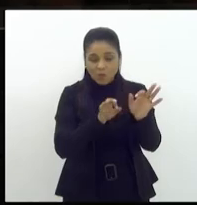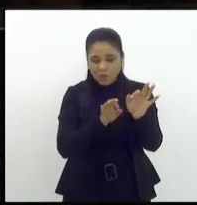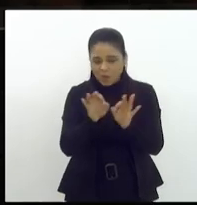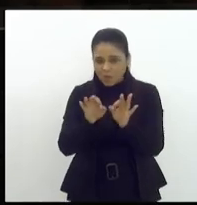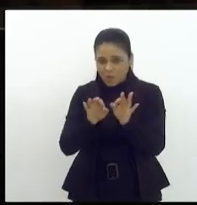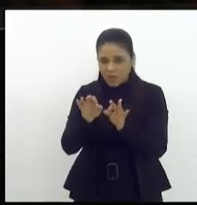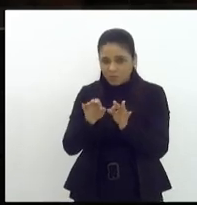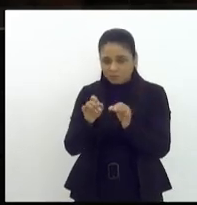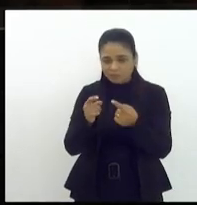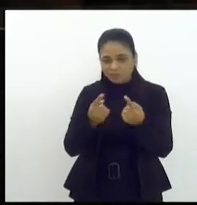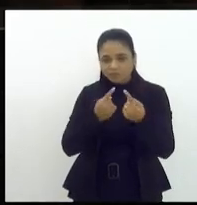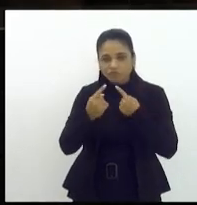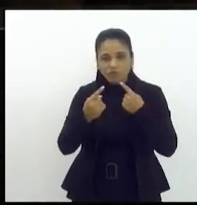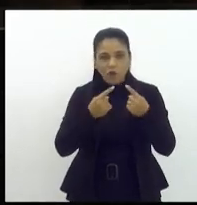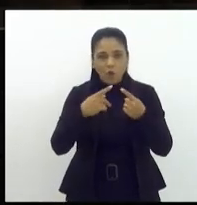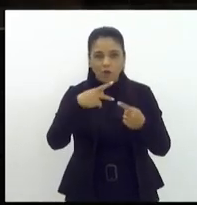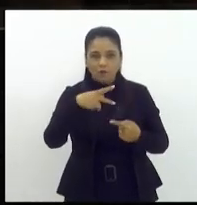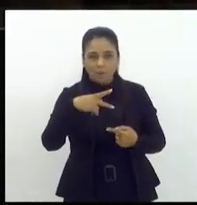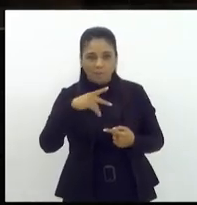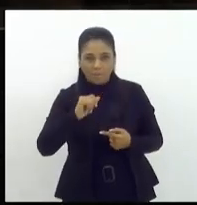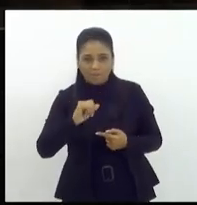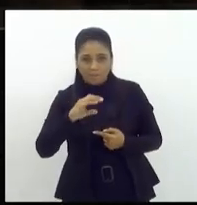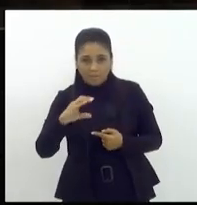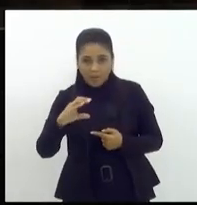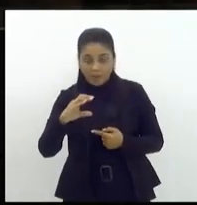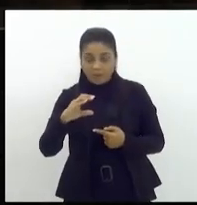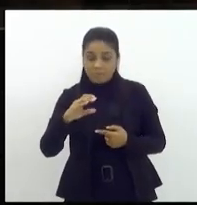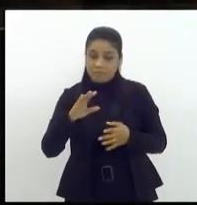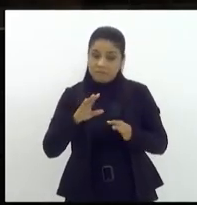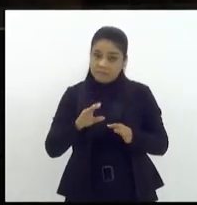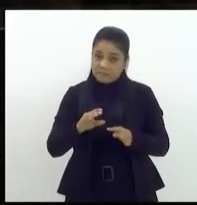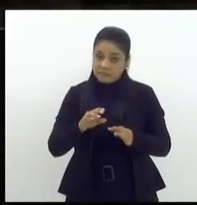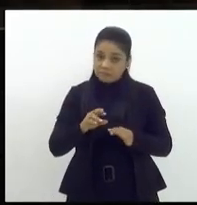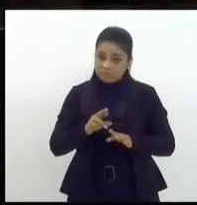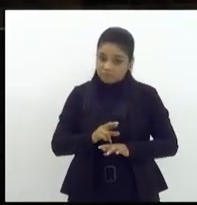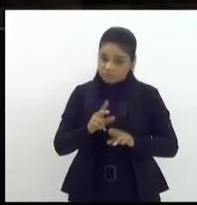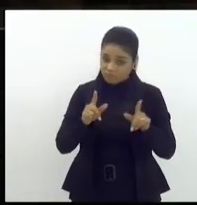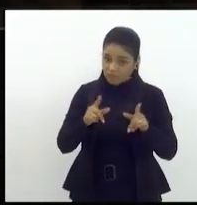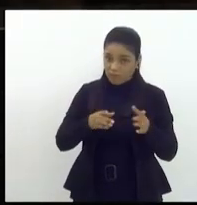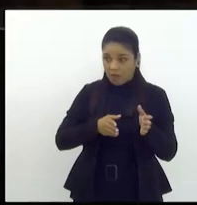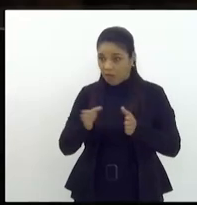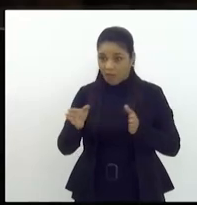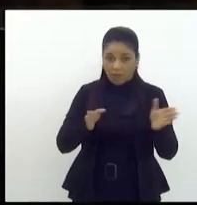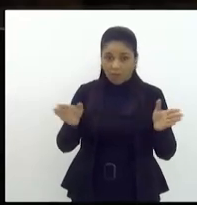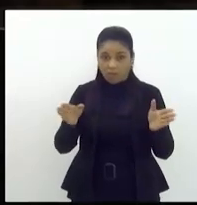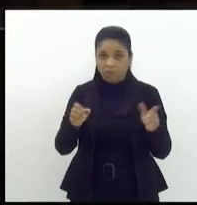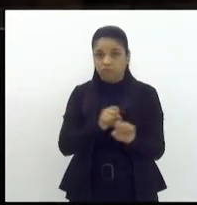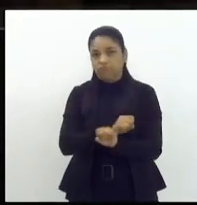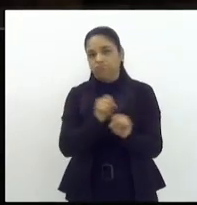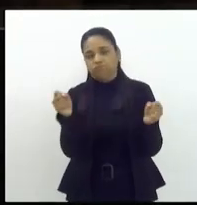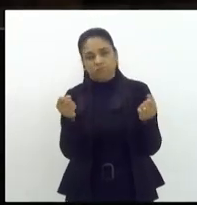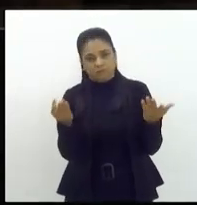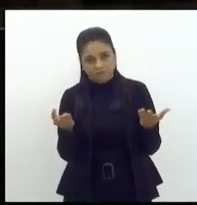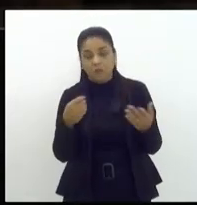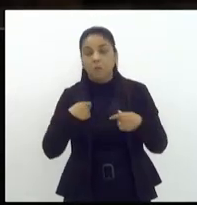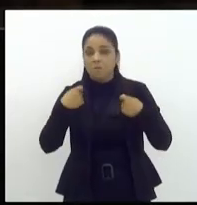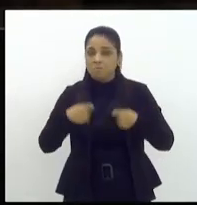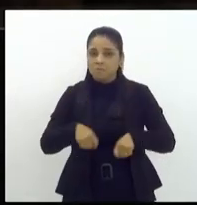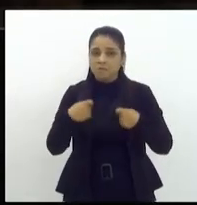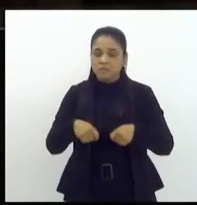com o PAC senão cada um vai numa direção seguinte por isso é importante a frente